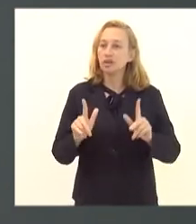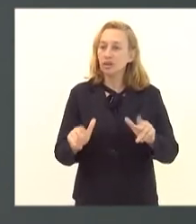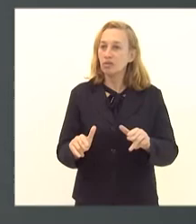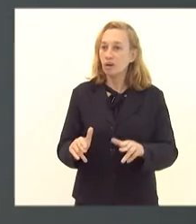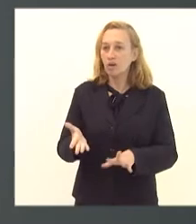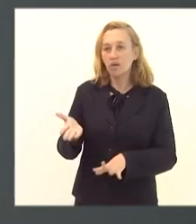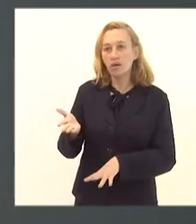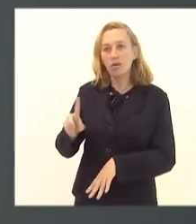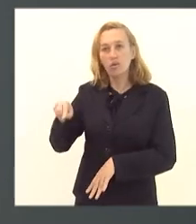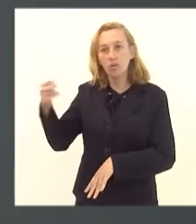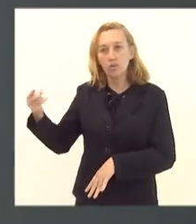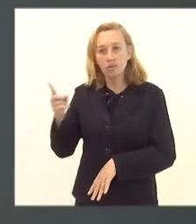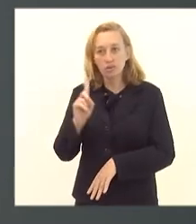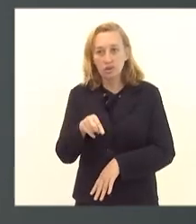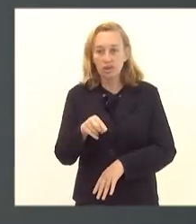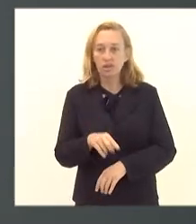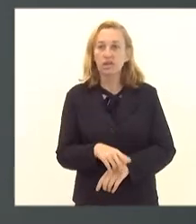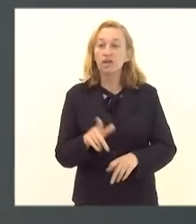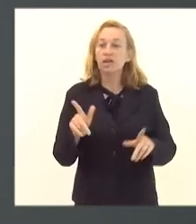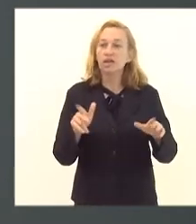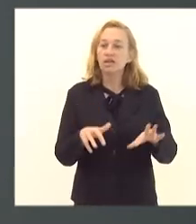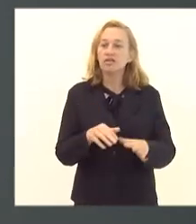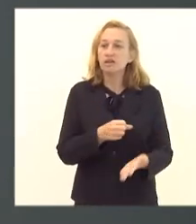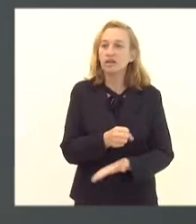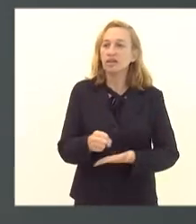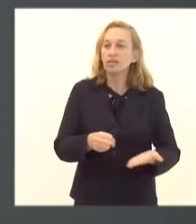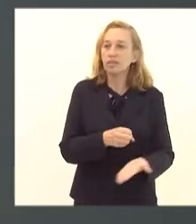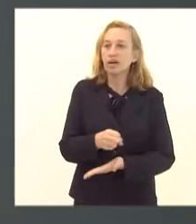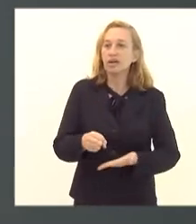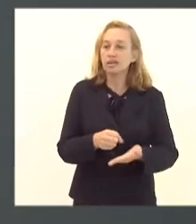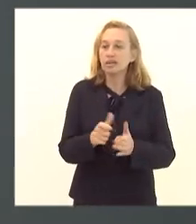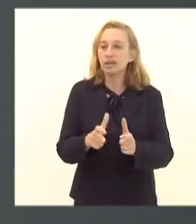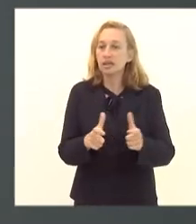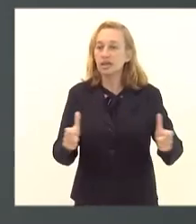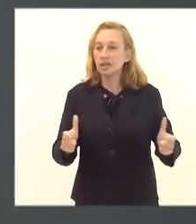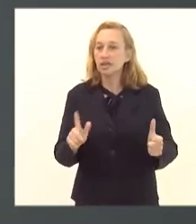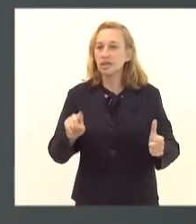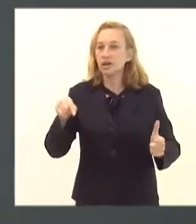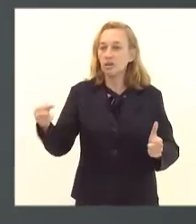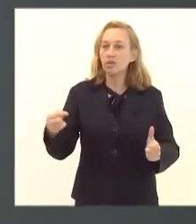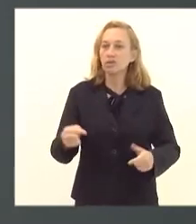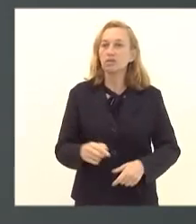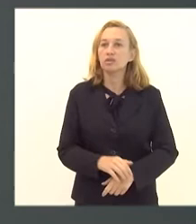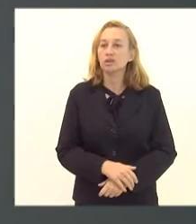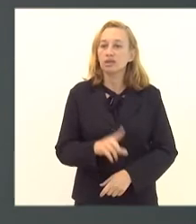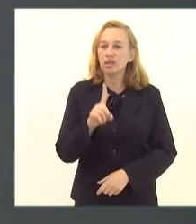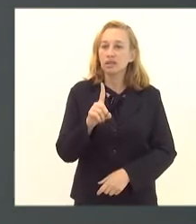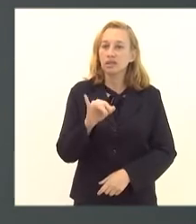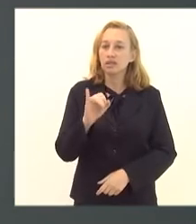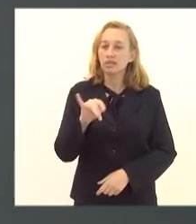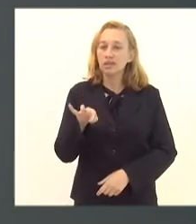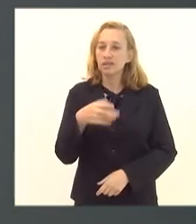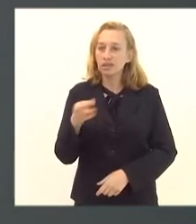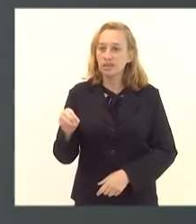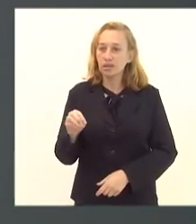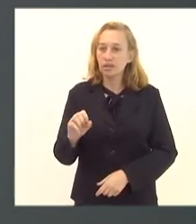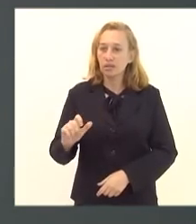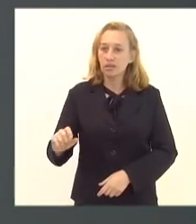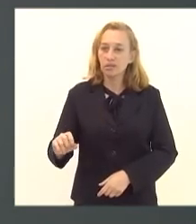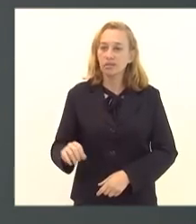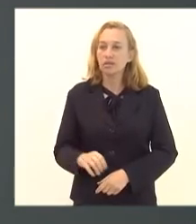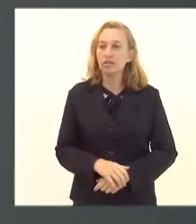né? A diferença básica é porque nesse a dimensão é outra. É, dimensionamento e no colonizador, a maior parte do